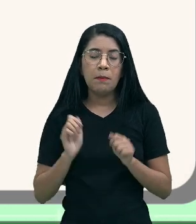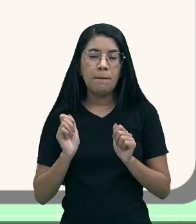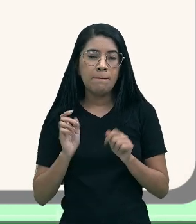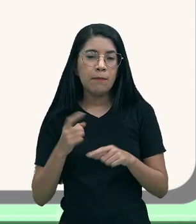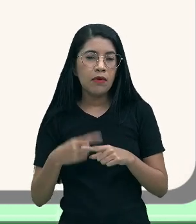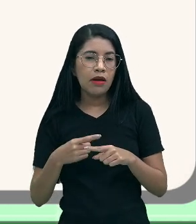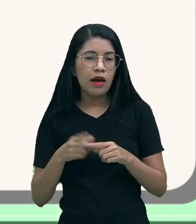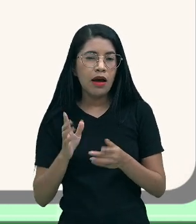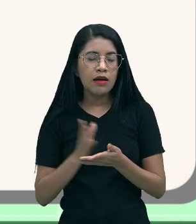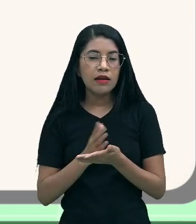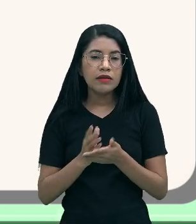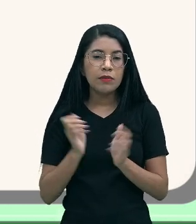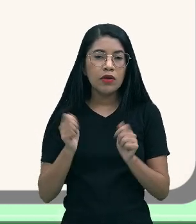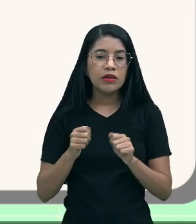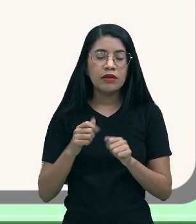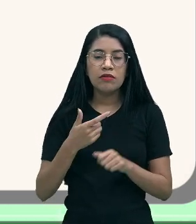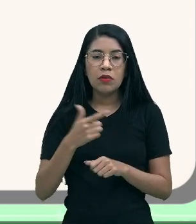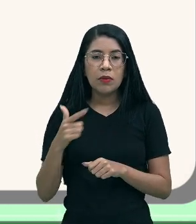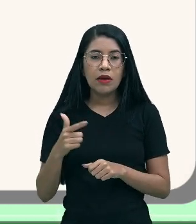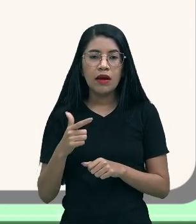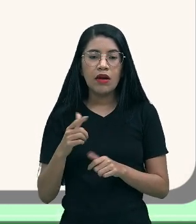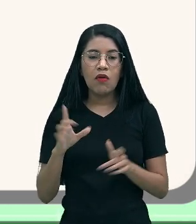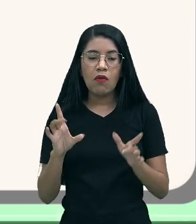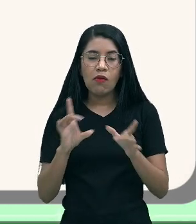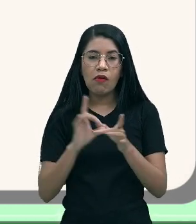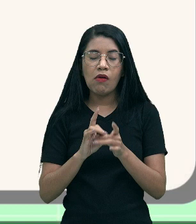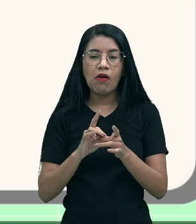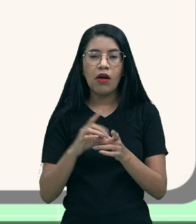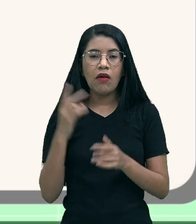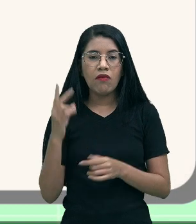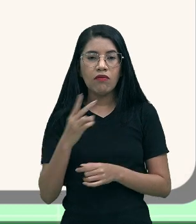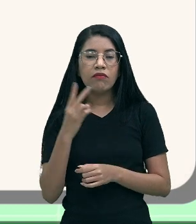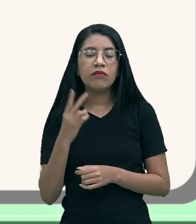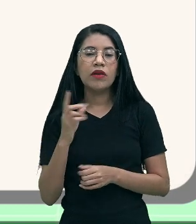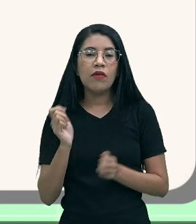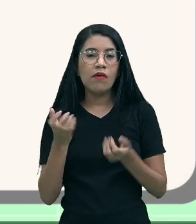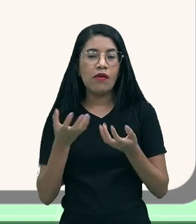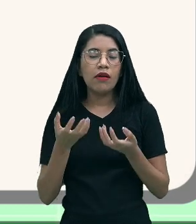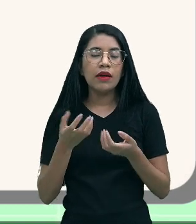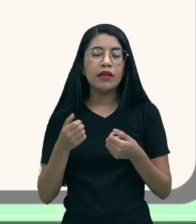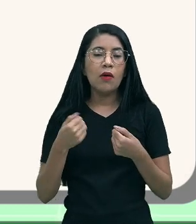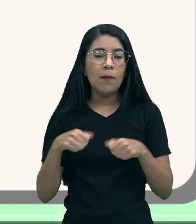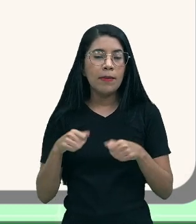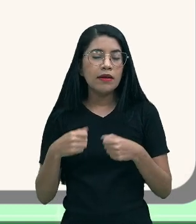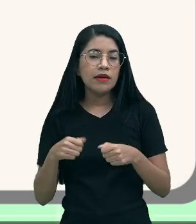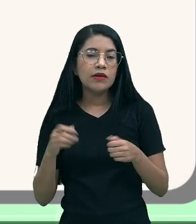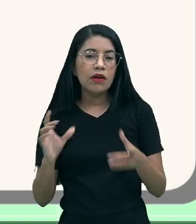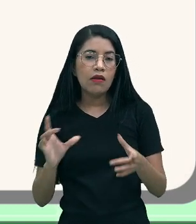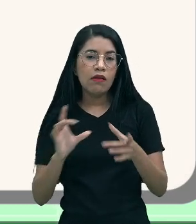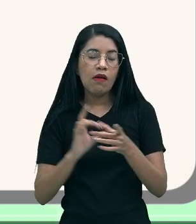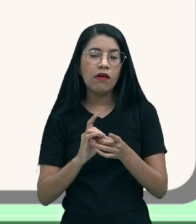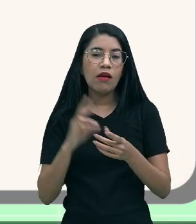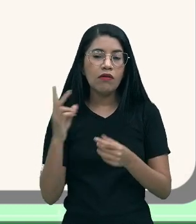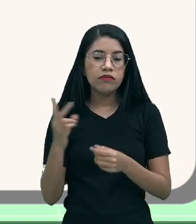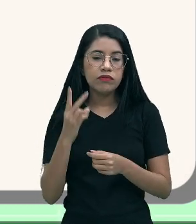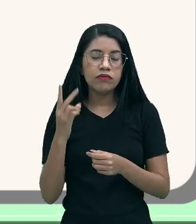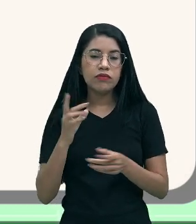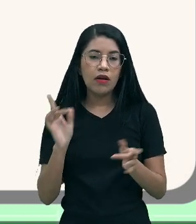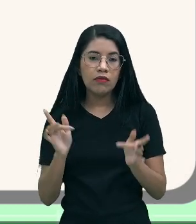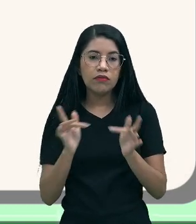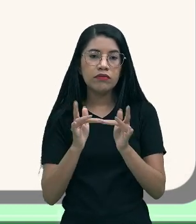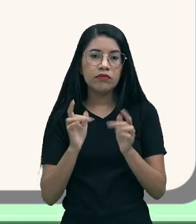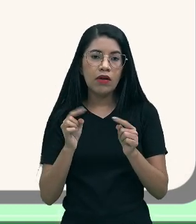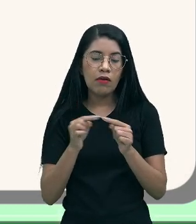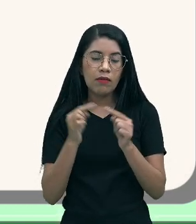resistor do valor que eu preciso no circuito. Então eu posso associar resistores para conseguir esse valor que eu estou querendo